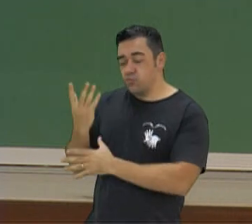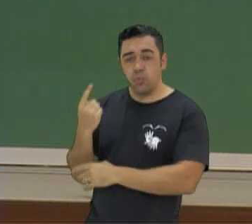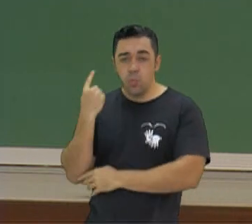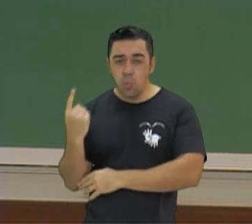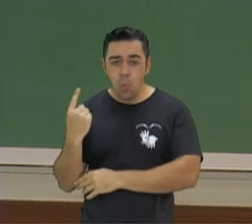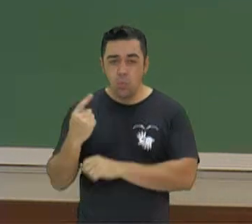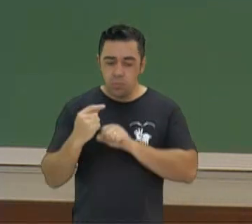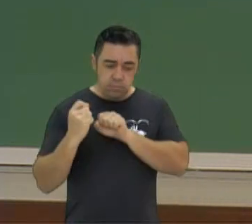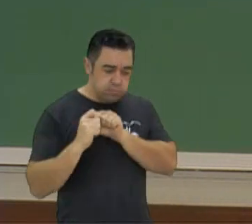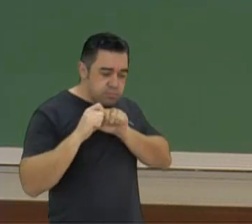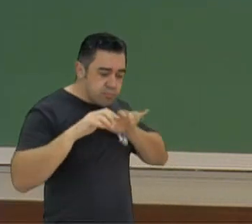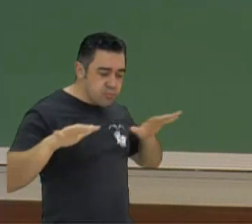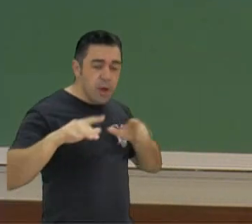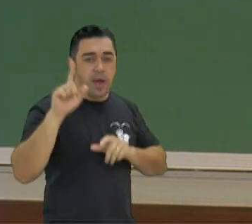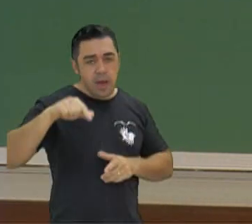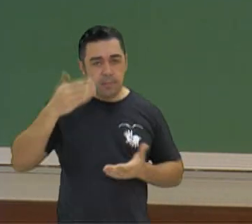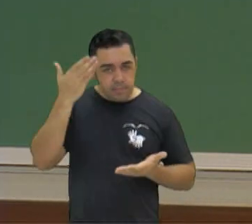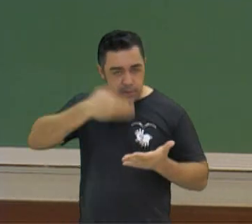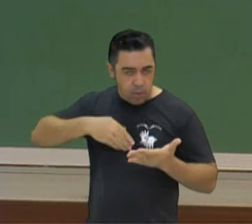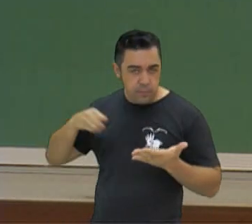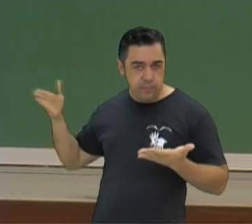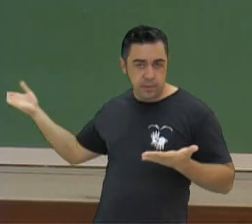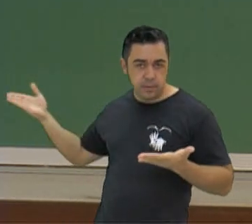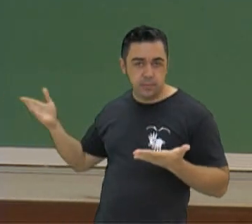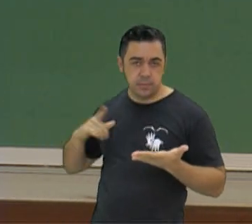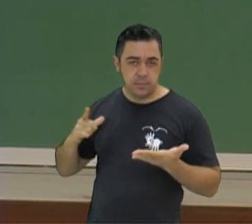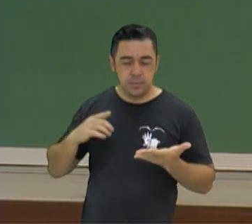atrás. Então, sim, é essa a evidência, né? É esse o